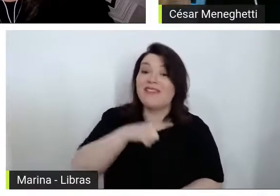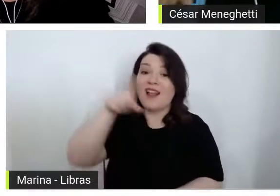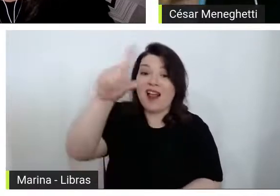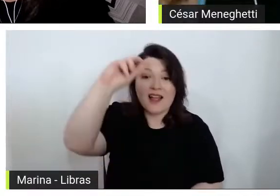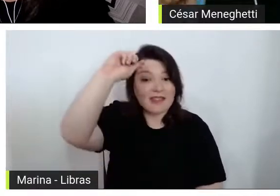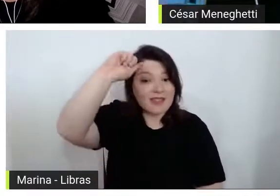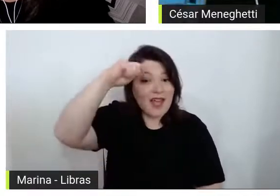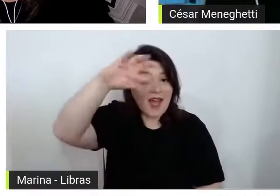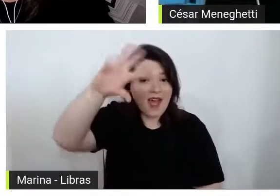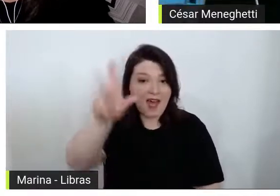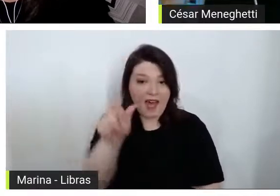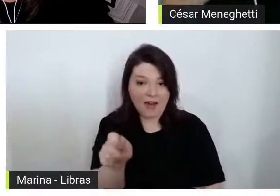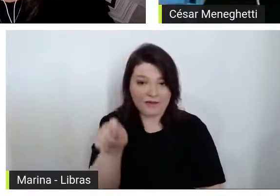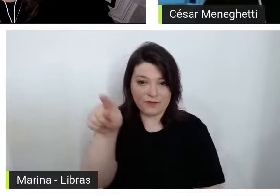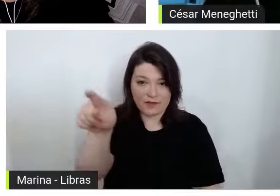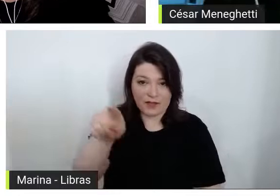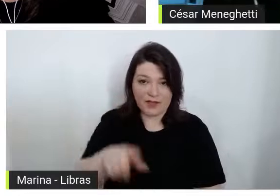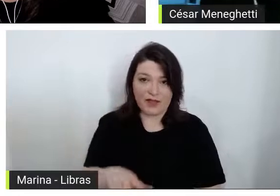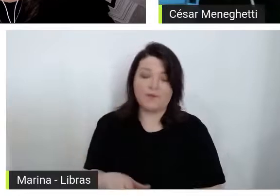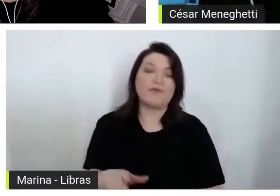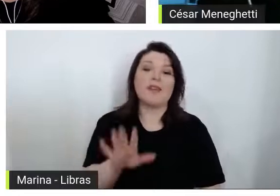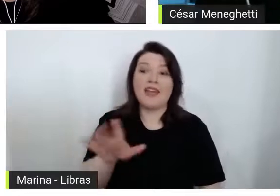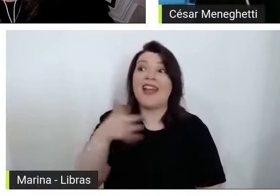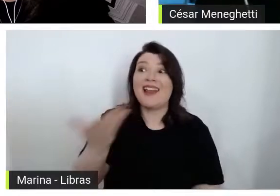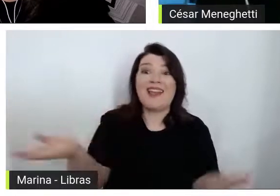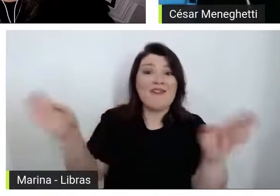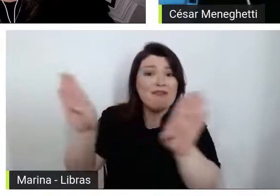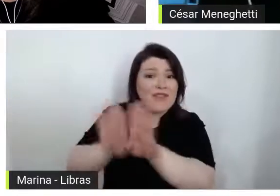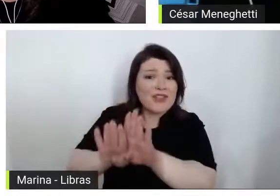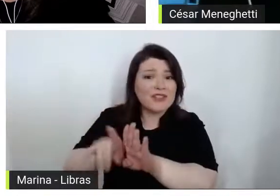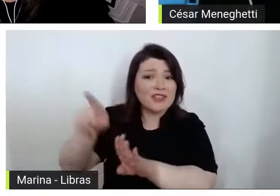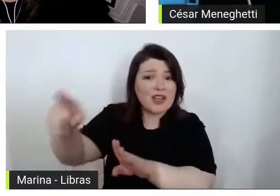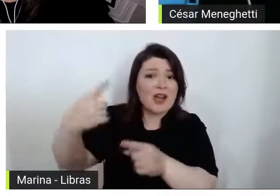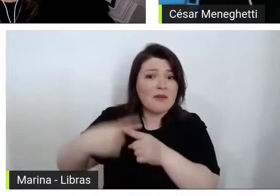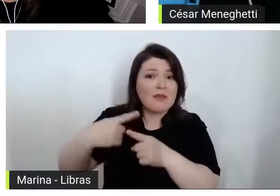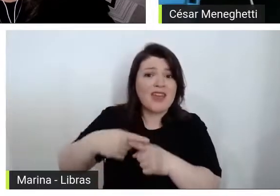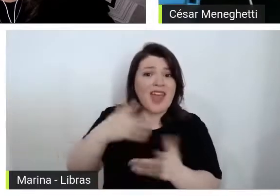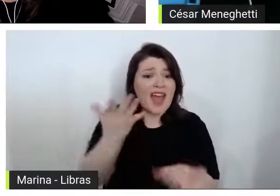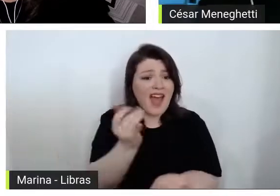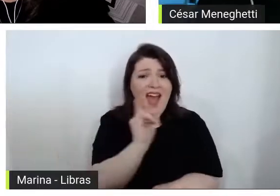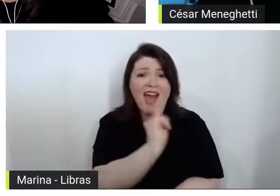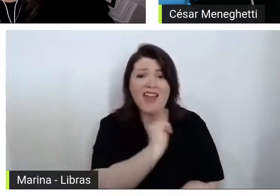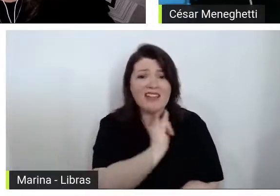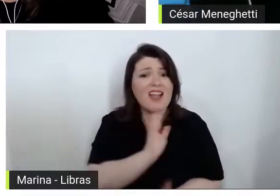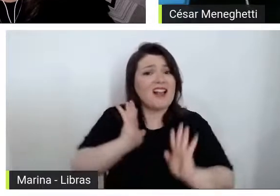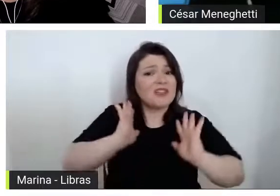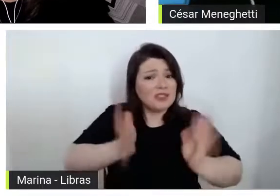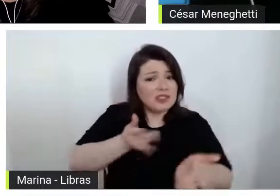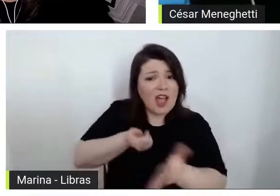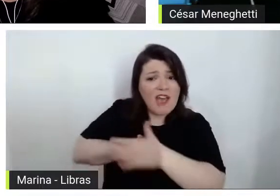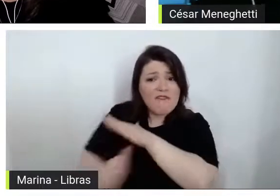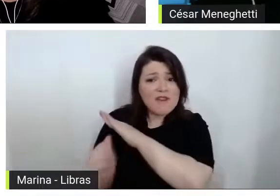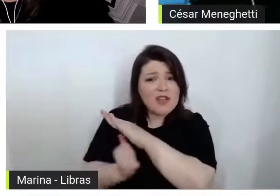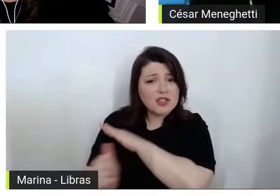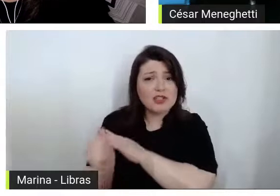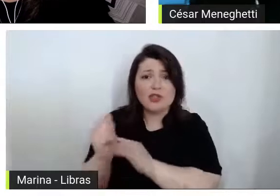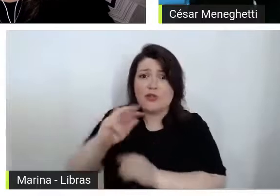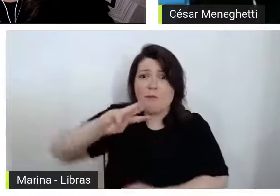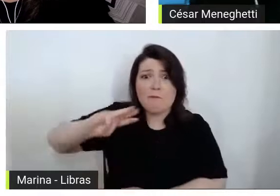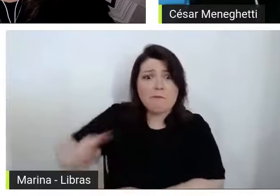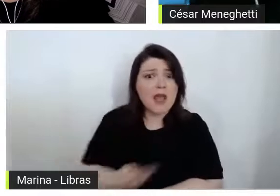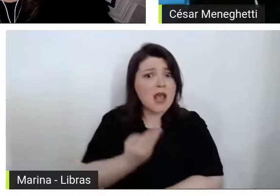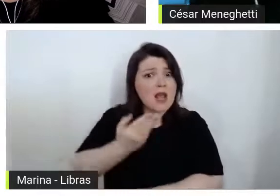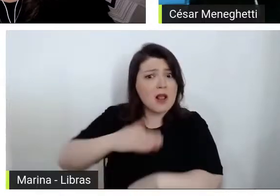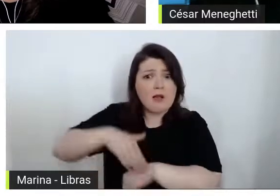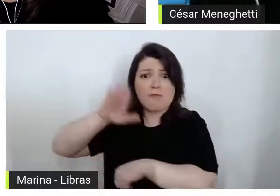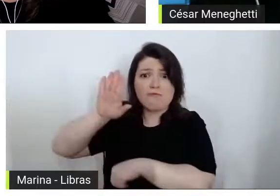que a Itália já investiu milhões. E é um lugar onde eles estão conseguindo